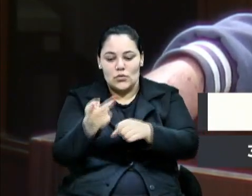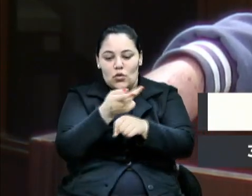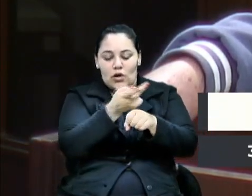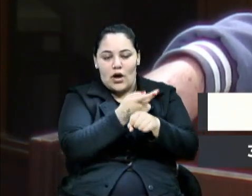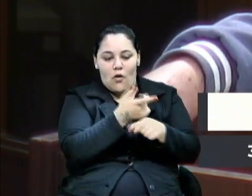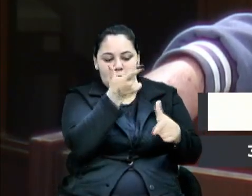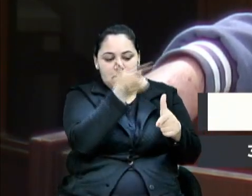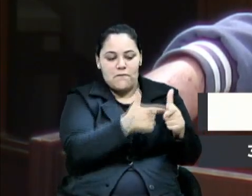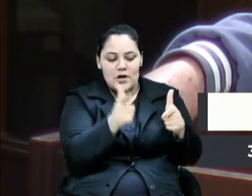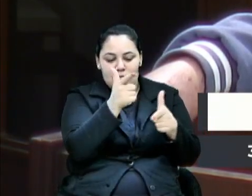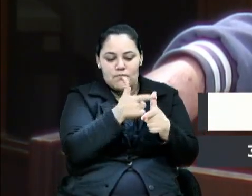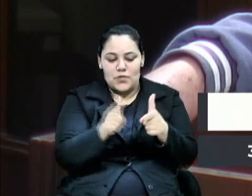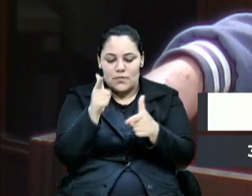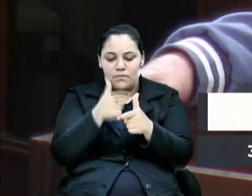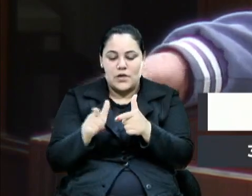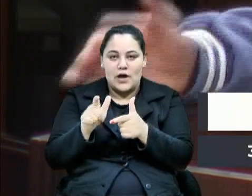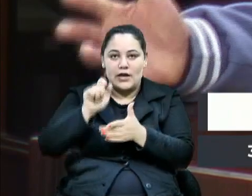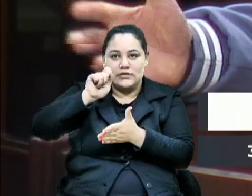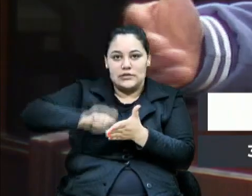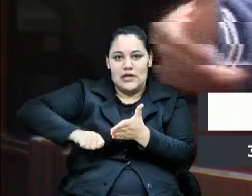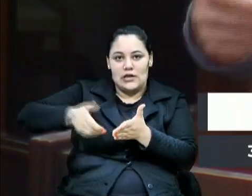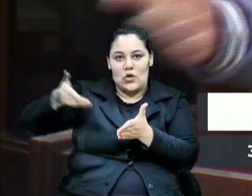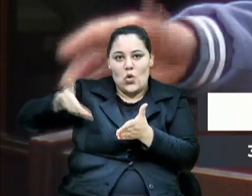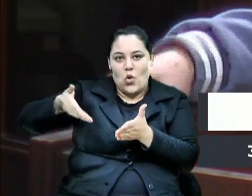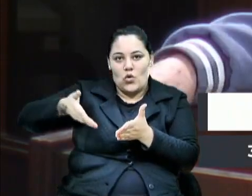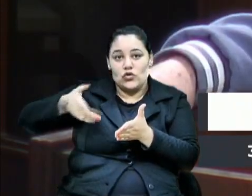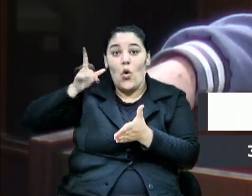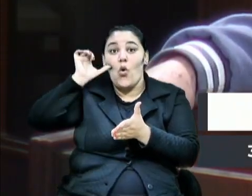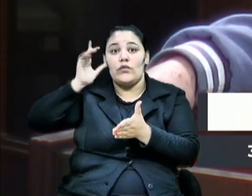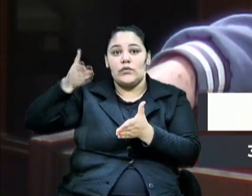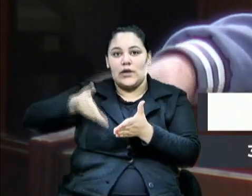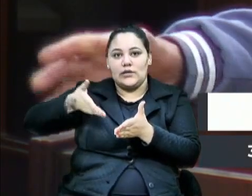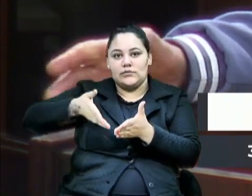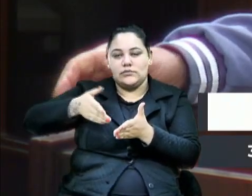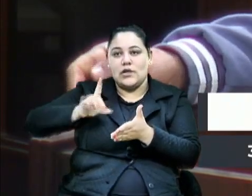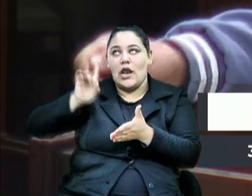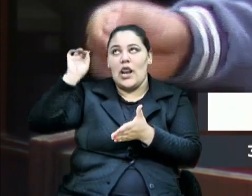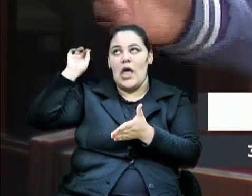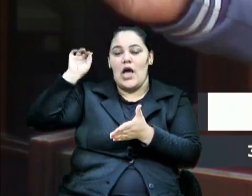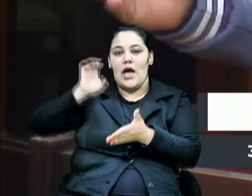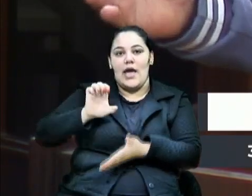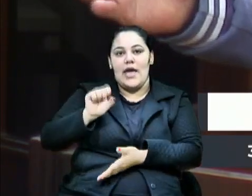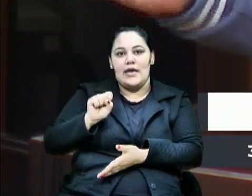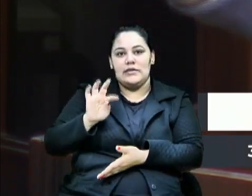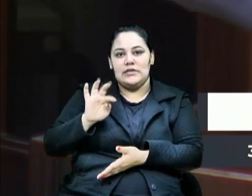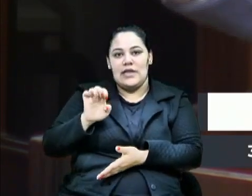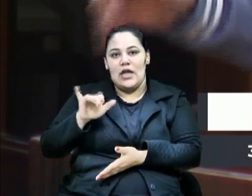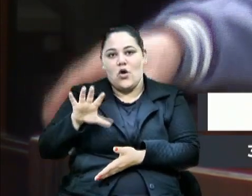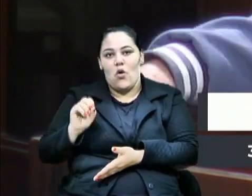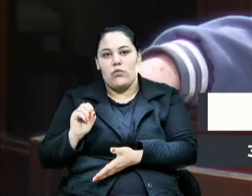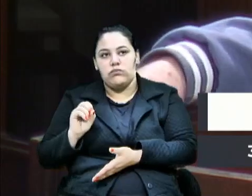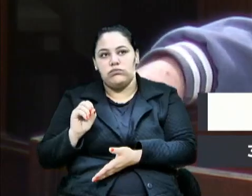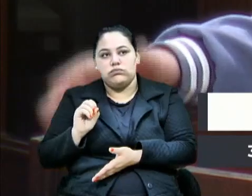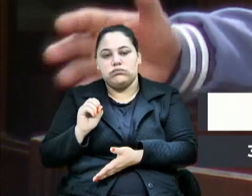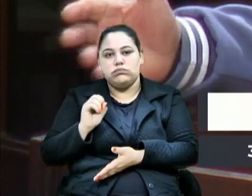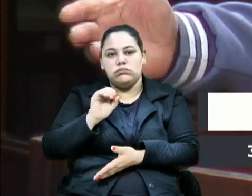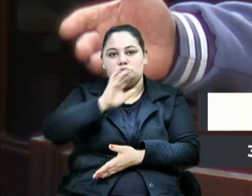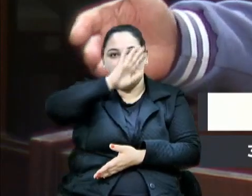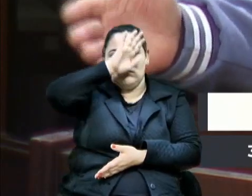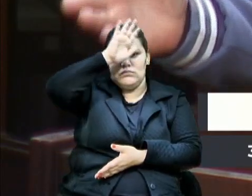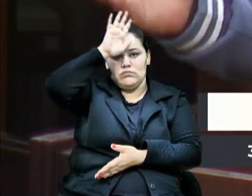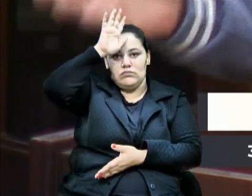foi assinado hoje ontem lá em Esteio pelo nosso prefeito, que gostaria que